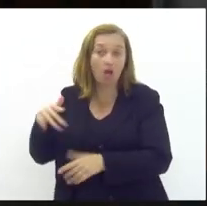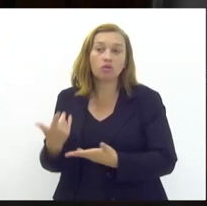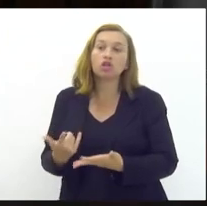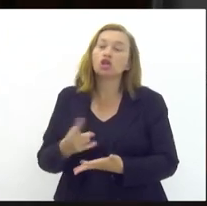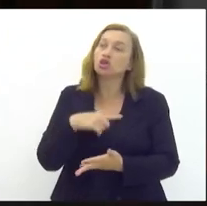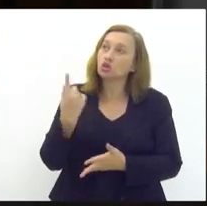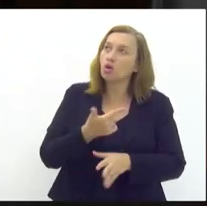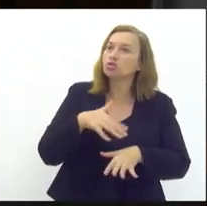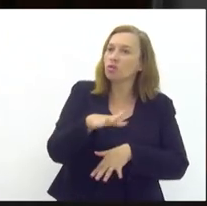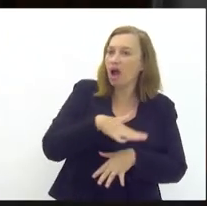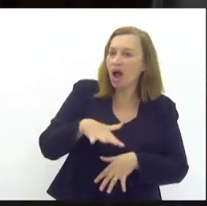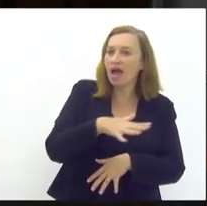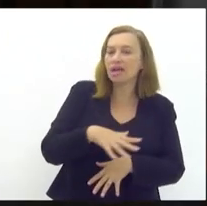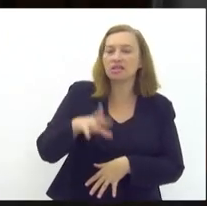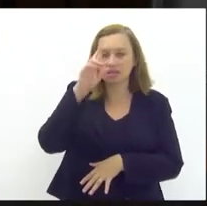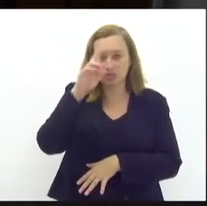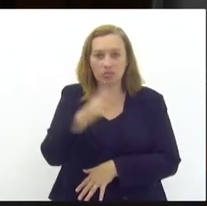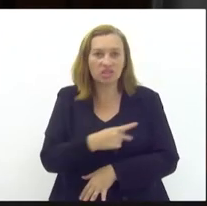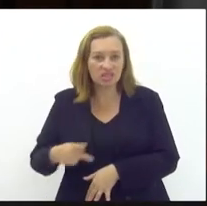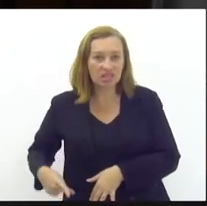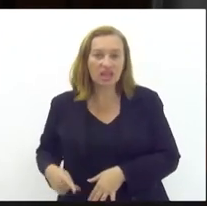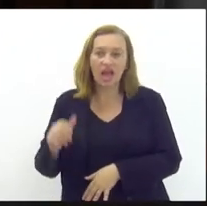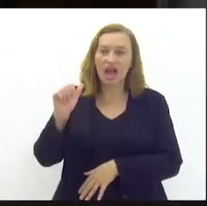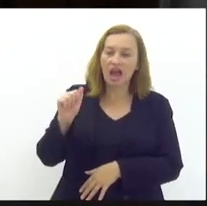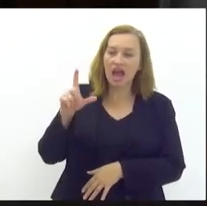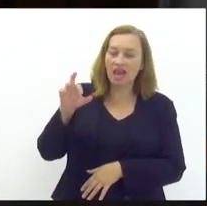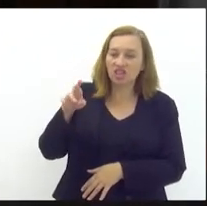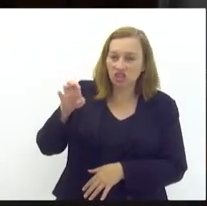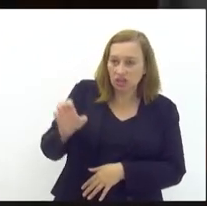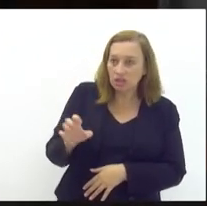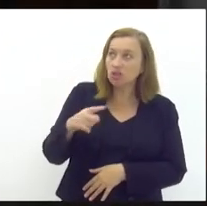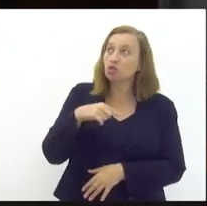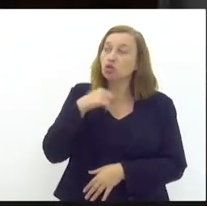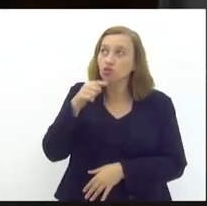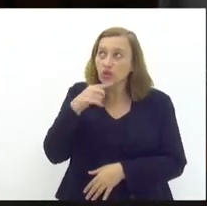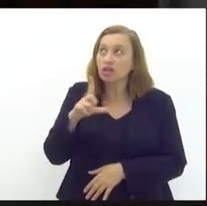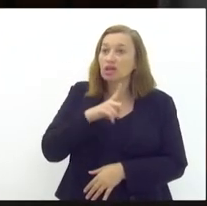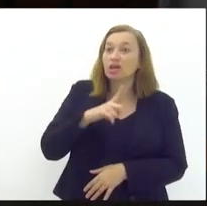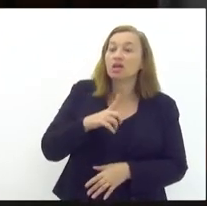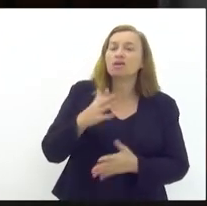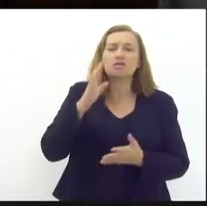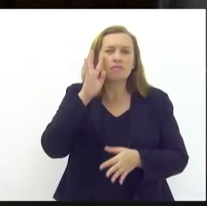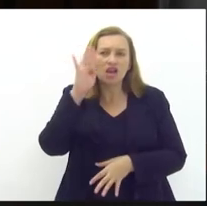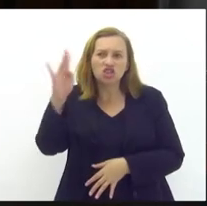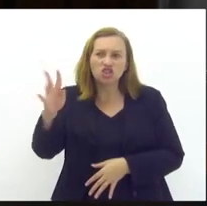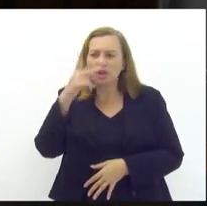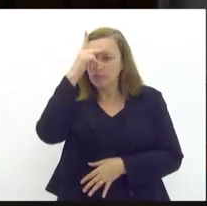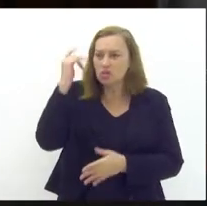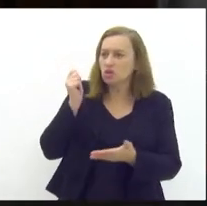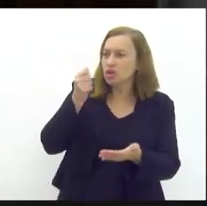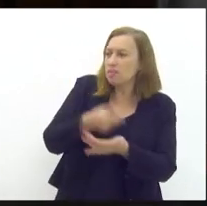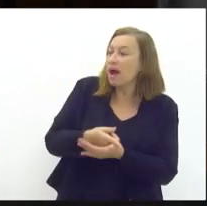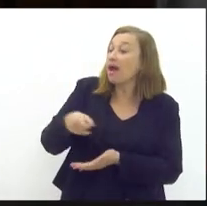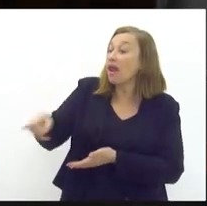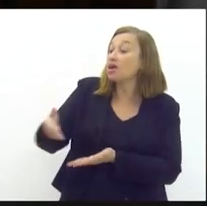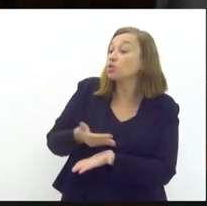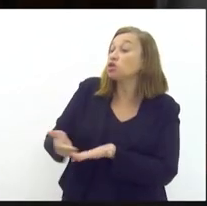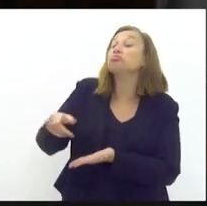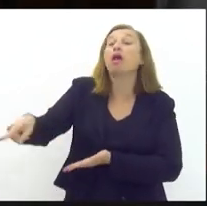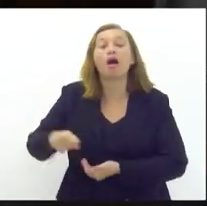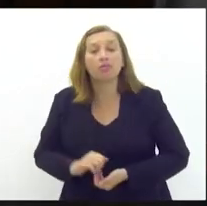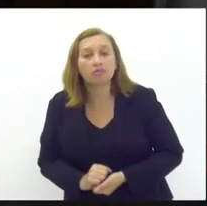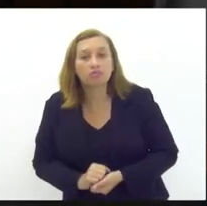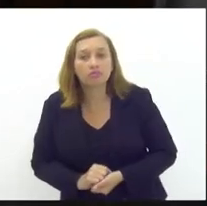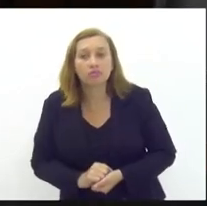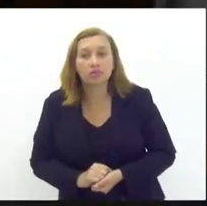nosso Presidente Alexandre nós ficamos com dúvida imagine contribuinte lá na ponta Então acho